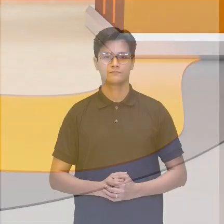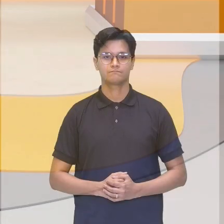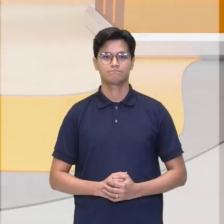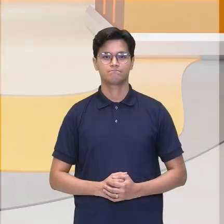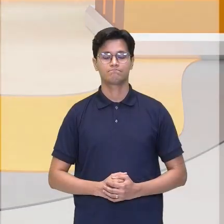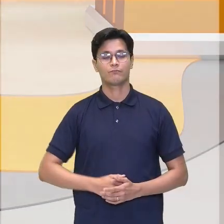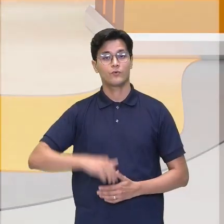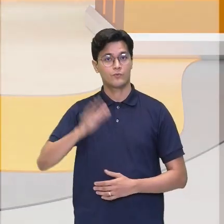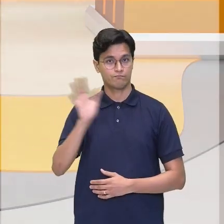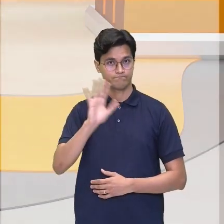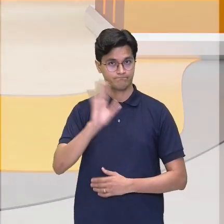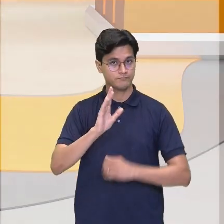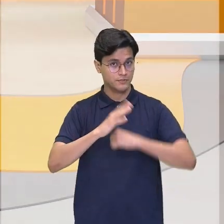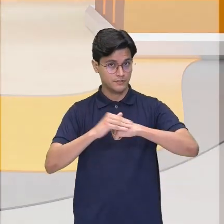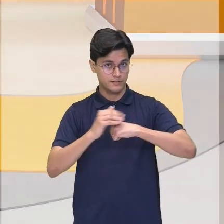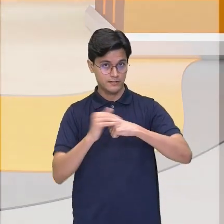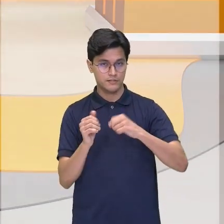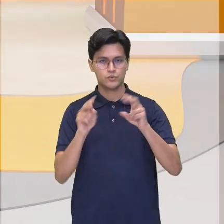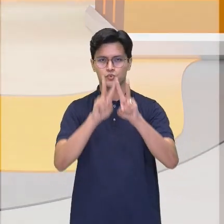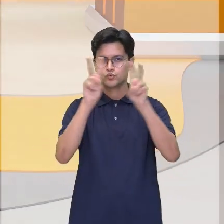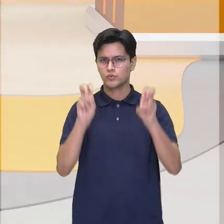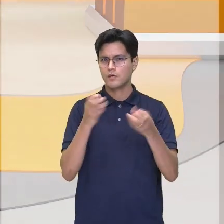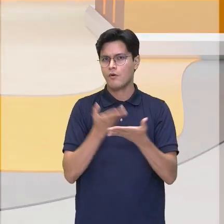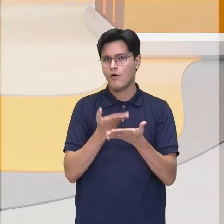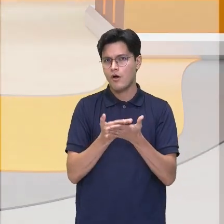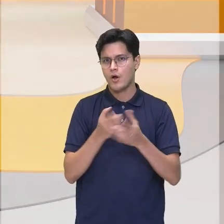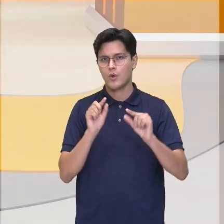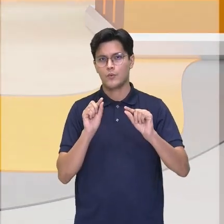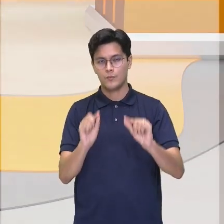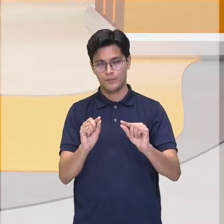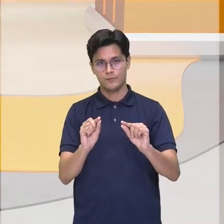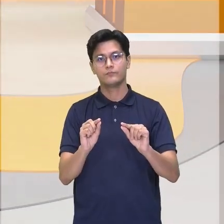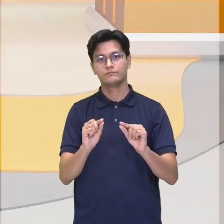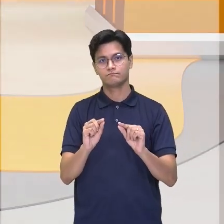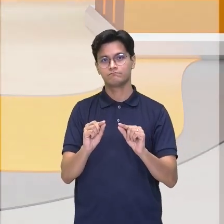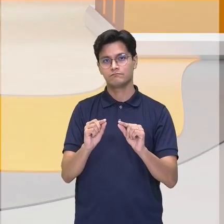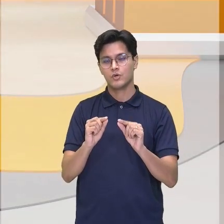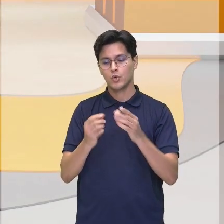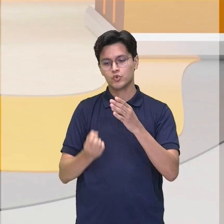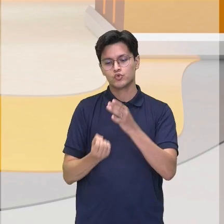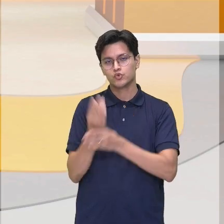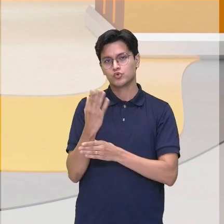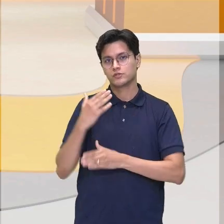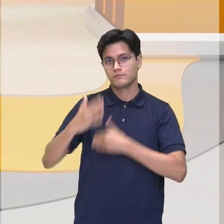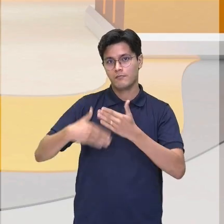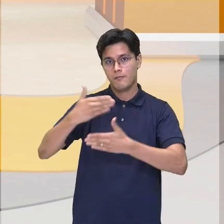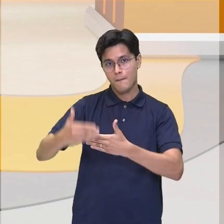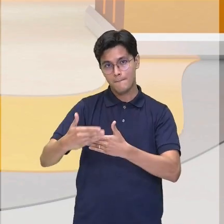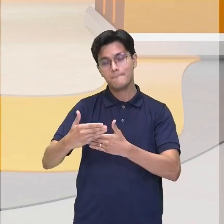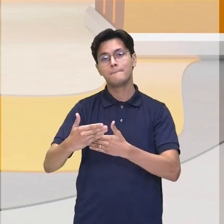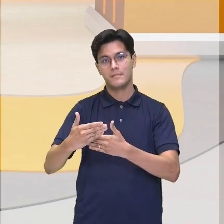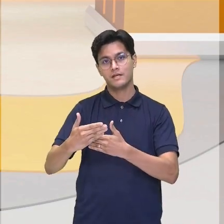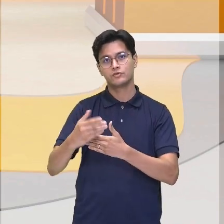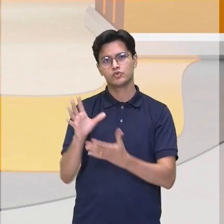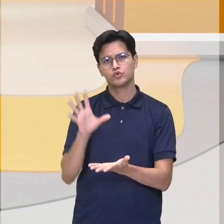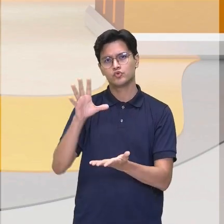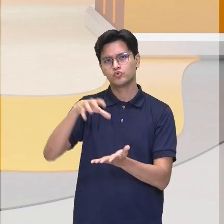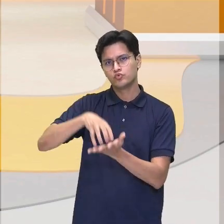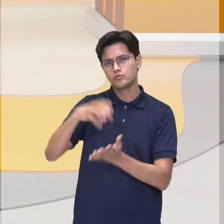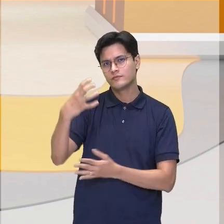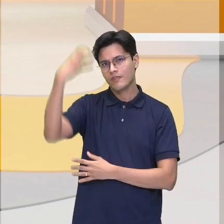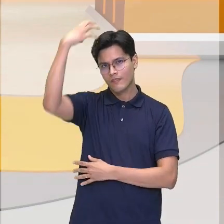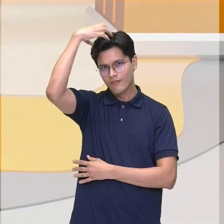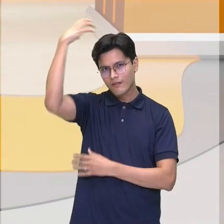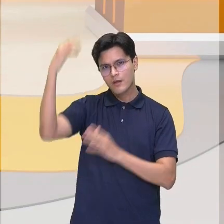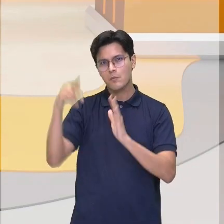Olá, queridos! O tema desta aula é Formação das Monarquias Nacionais. Mas o que eram as